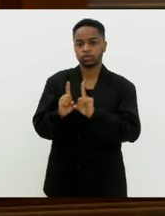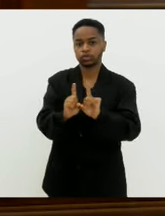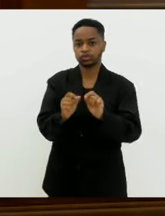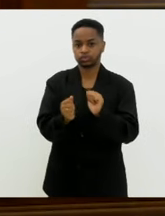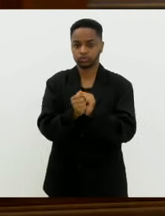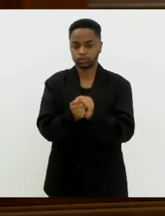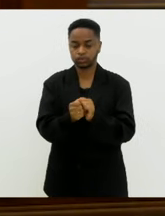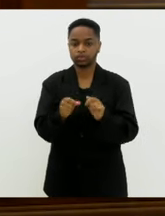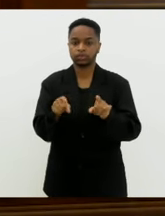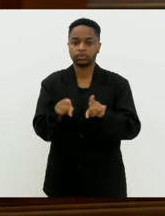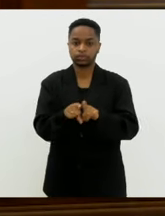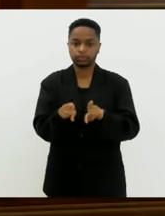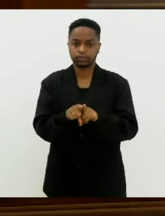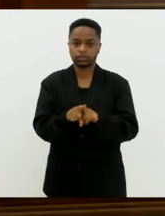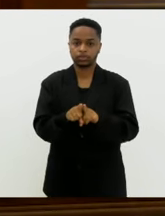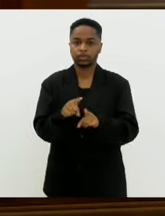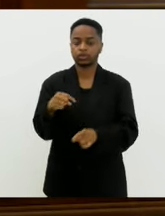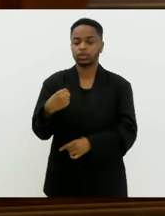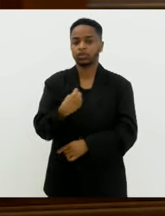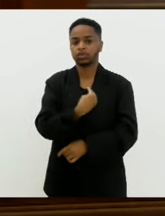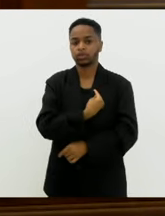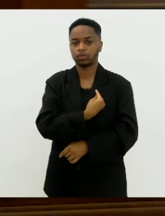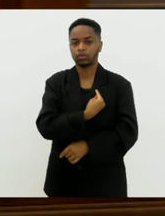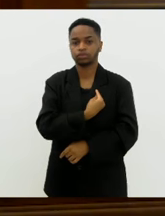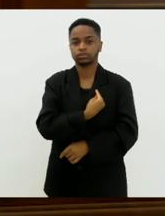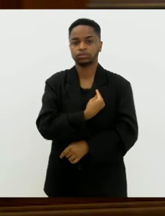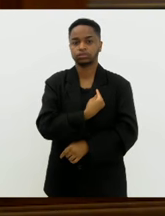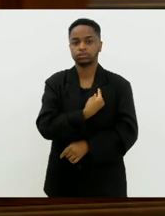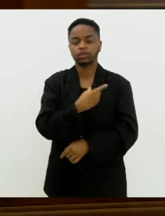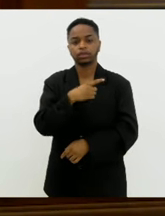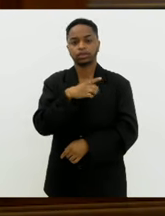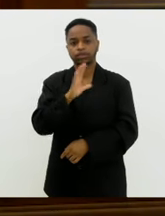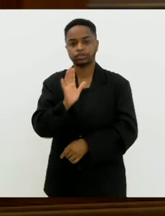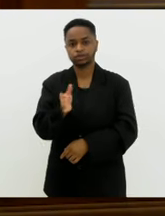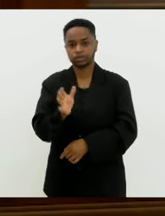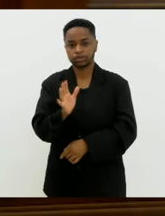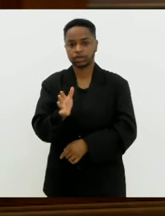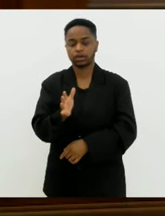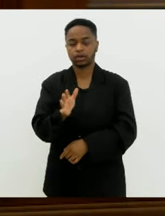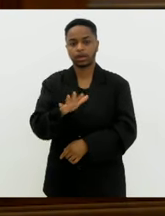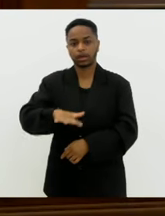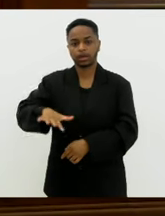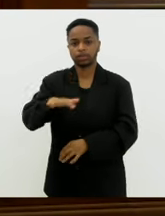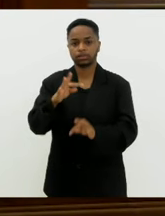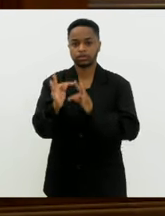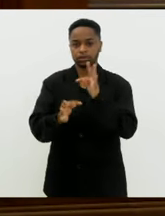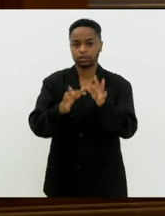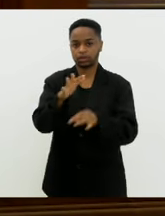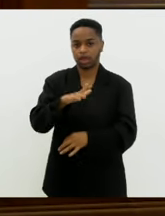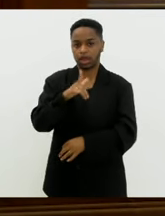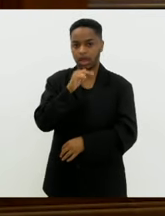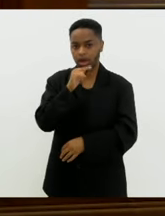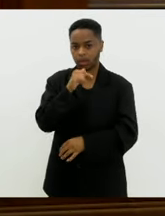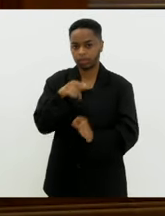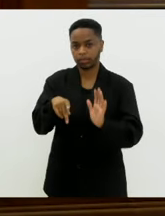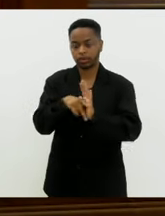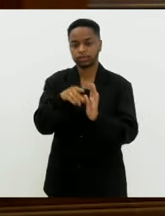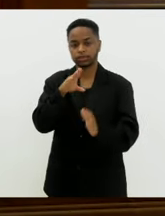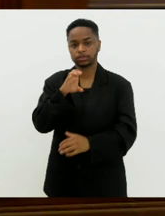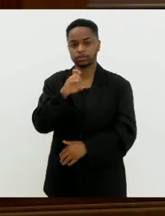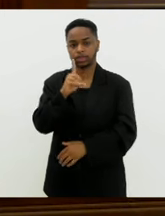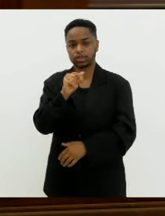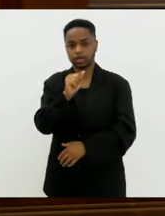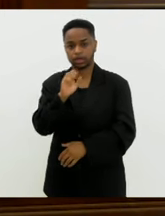lá nós já contamos com uma estação de tratamento de água da SEDAI, que entrega